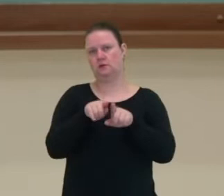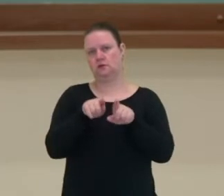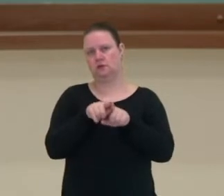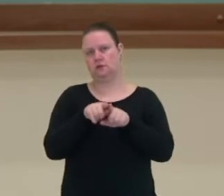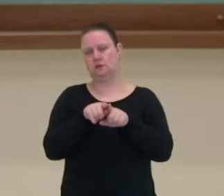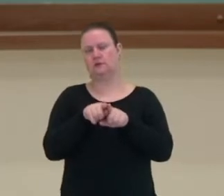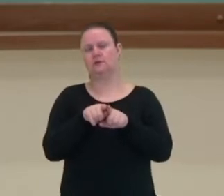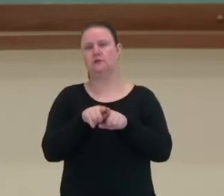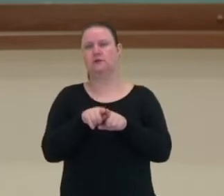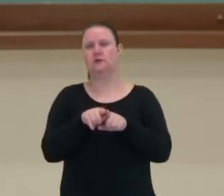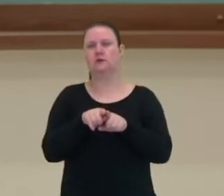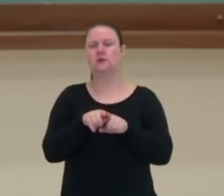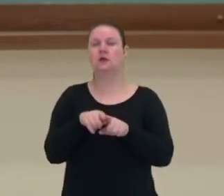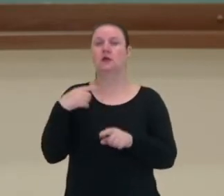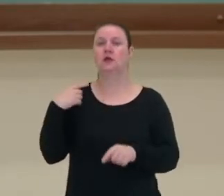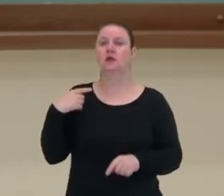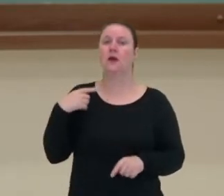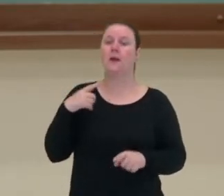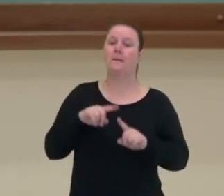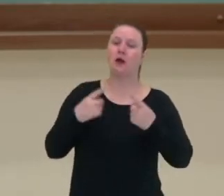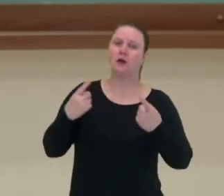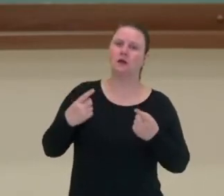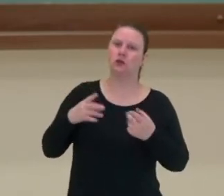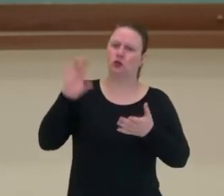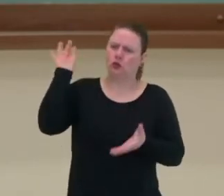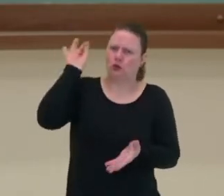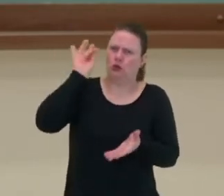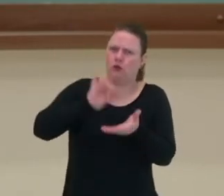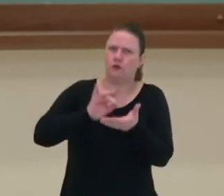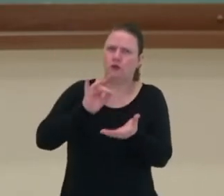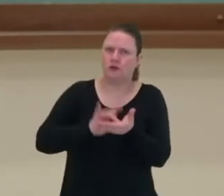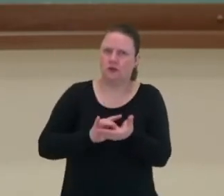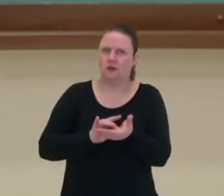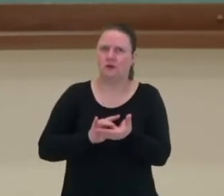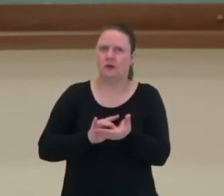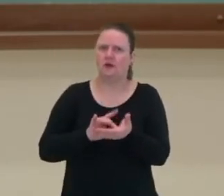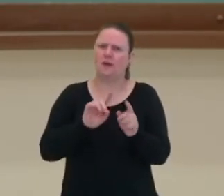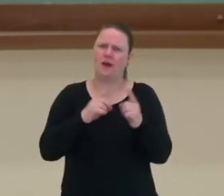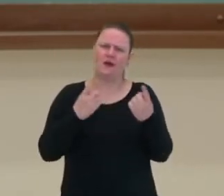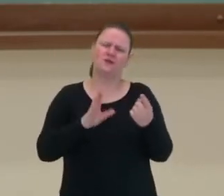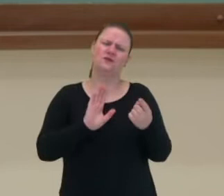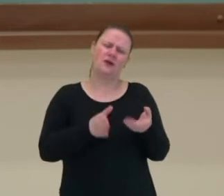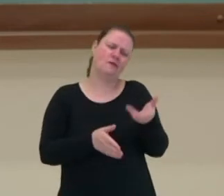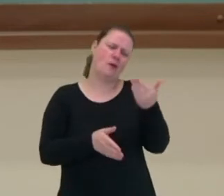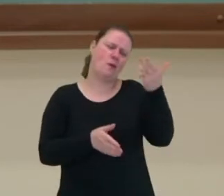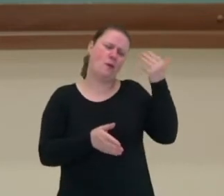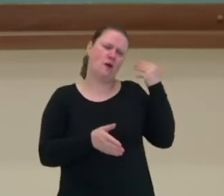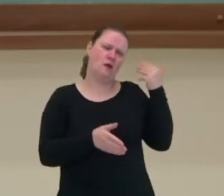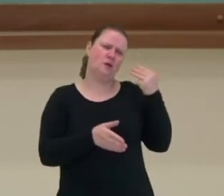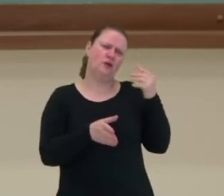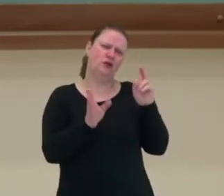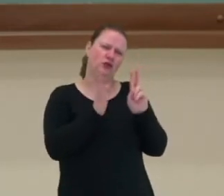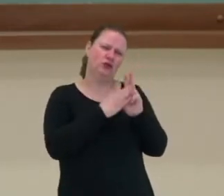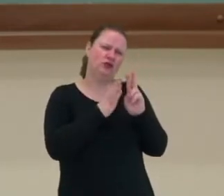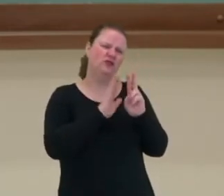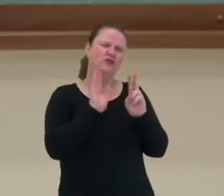arco em 1955, mas o arco e flecha já era muito conhecido pelos povos indígenas brasileiros,